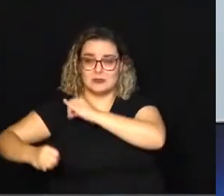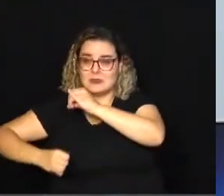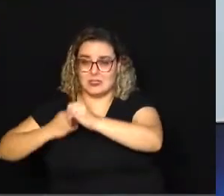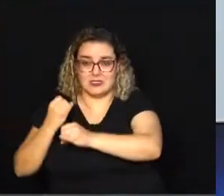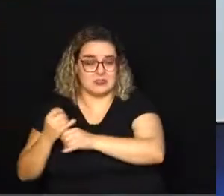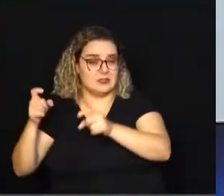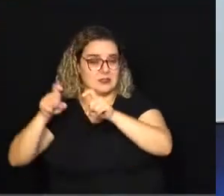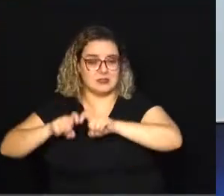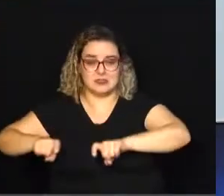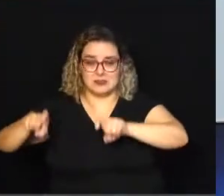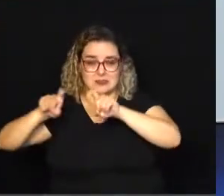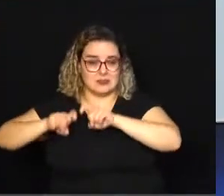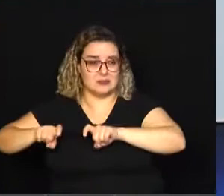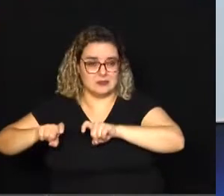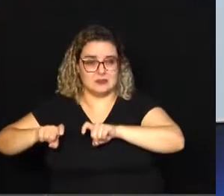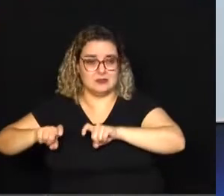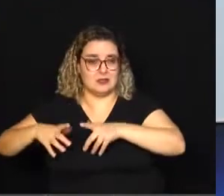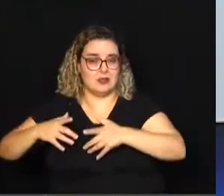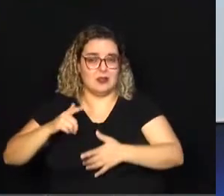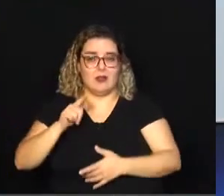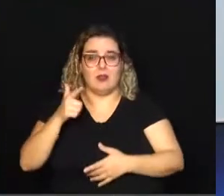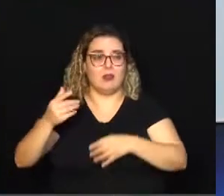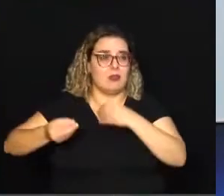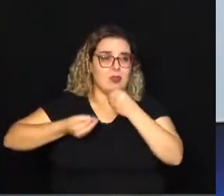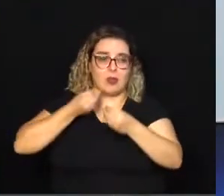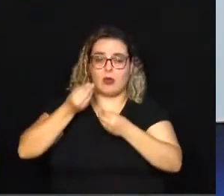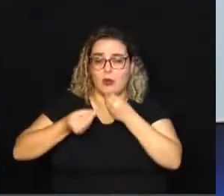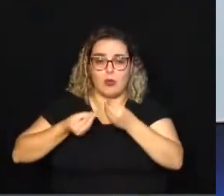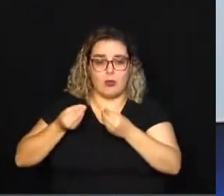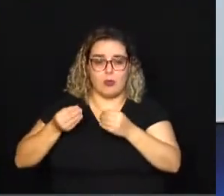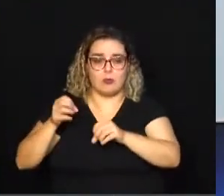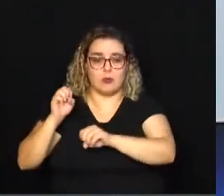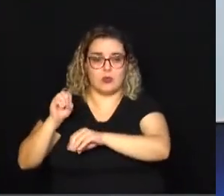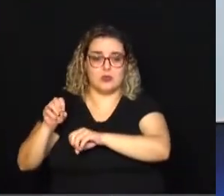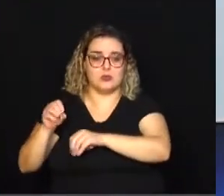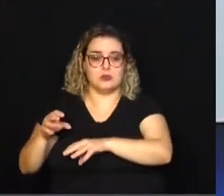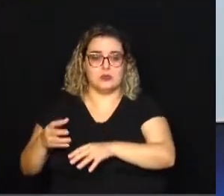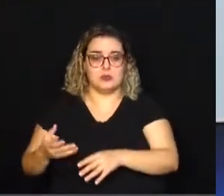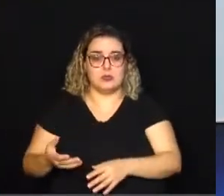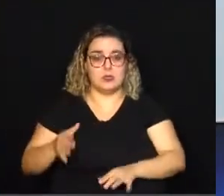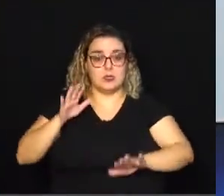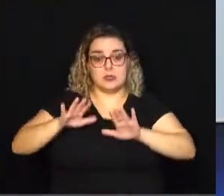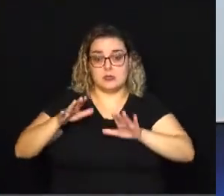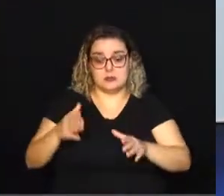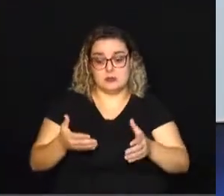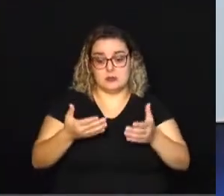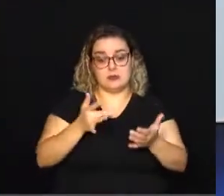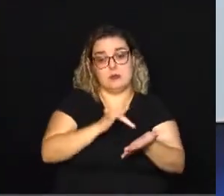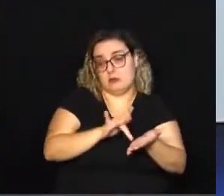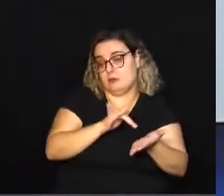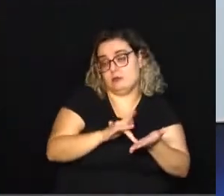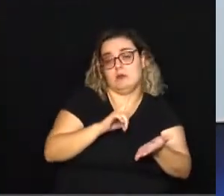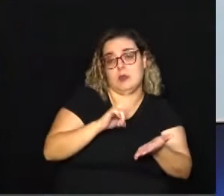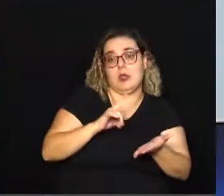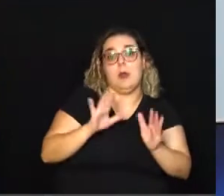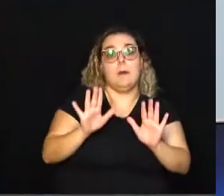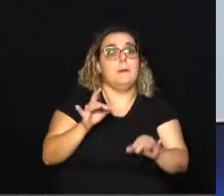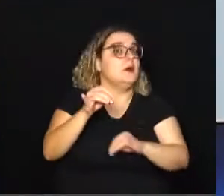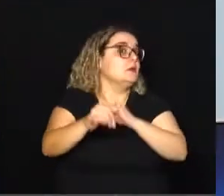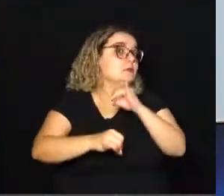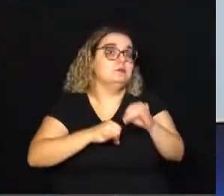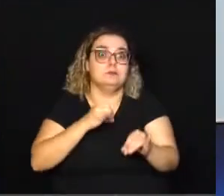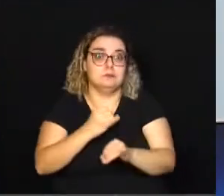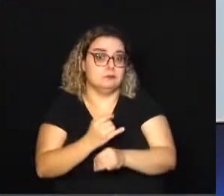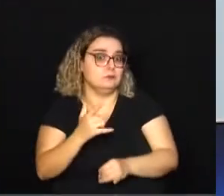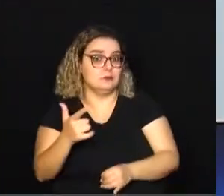ensino também é muito grande, né? Da pessoa que tem, que nem este tablet que eu estou segurando, e às vezes não tem a conexão de internet, quanto